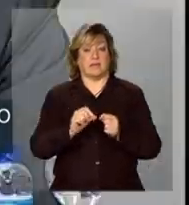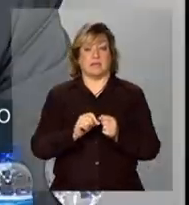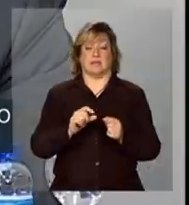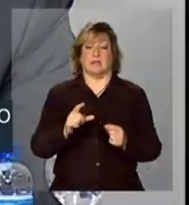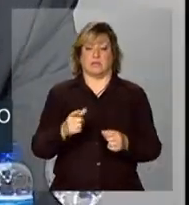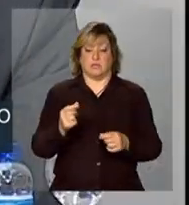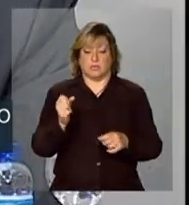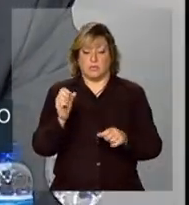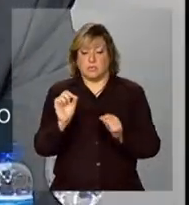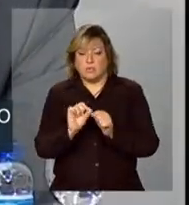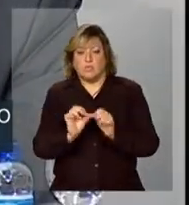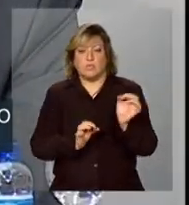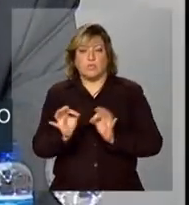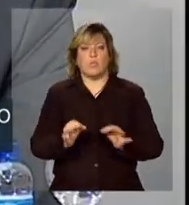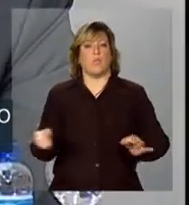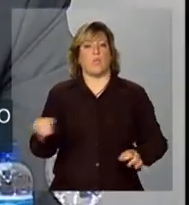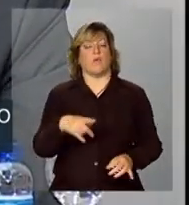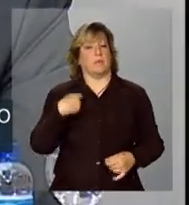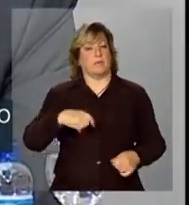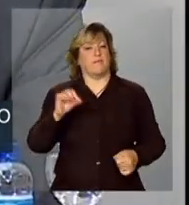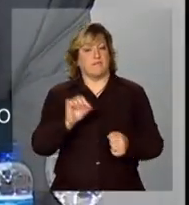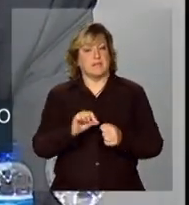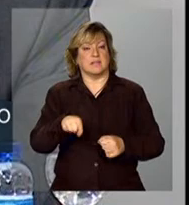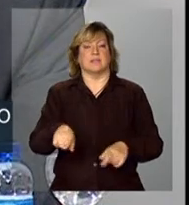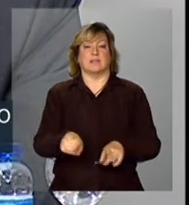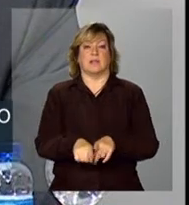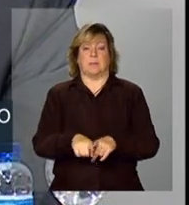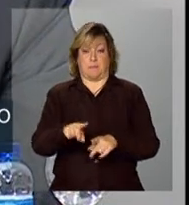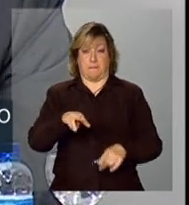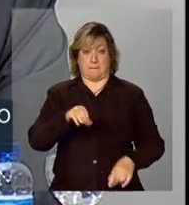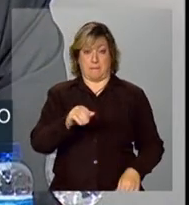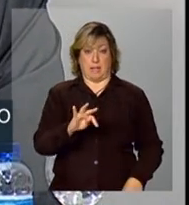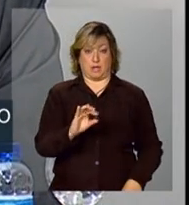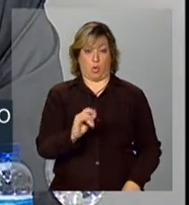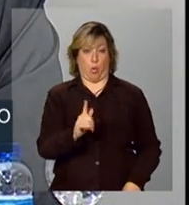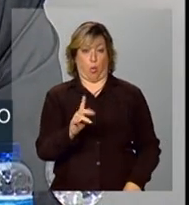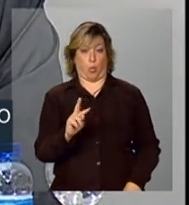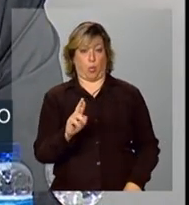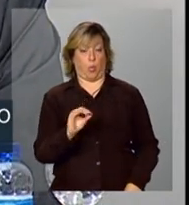contrário. Precisamos levar isso em consideração também. Mato Grosso, ok,